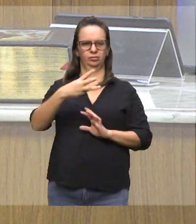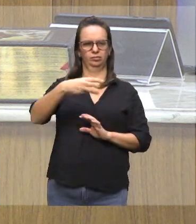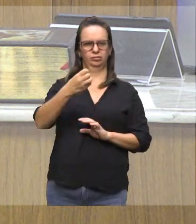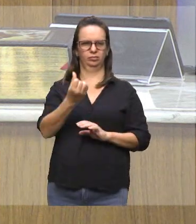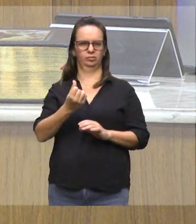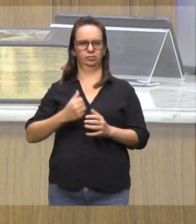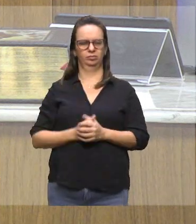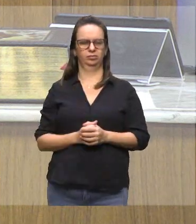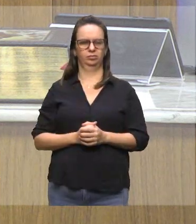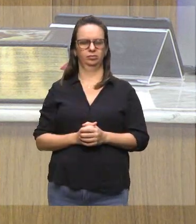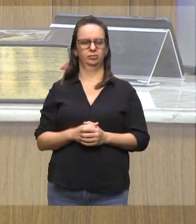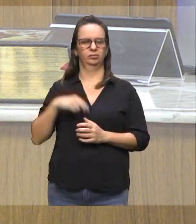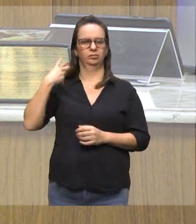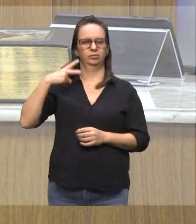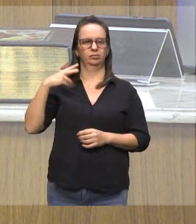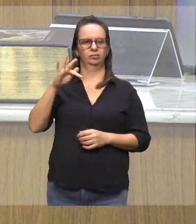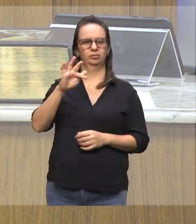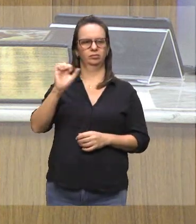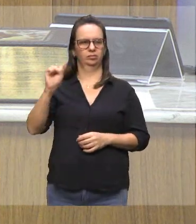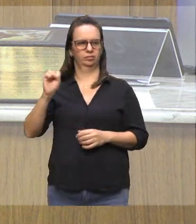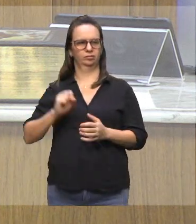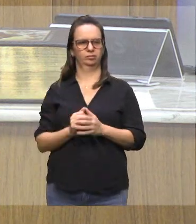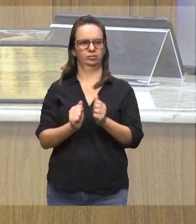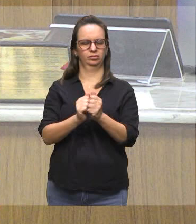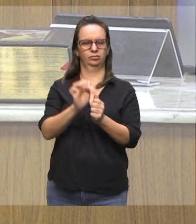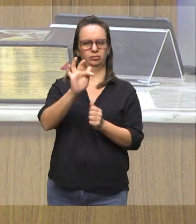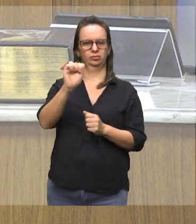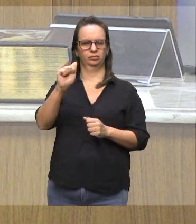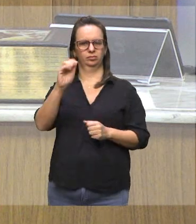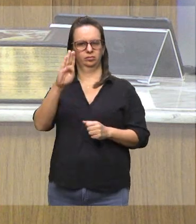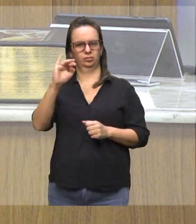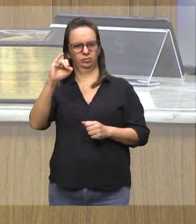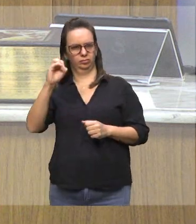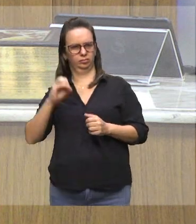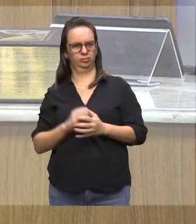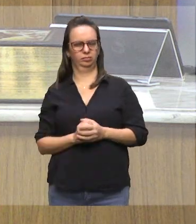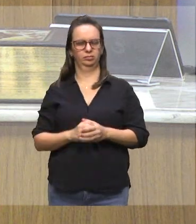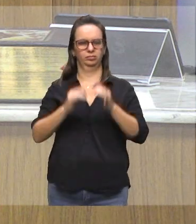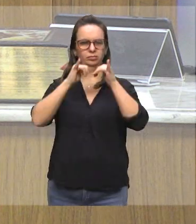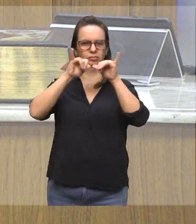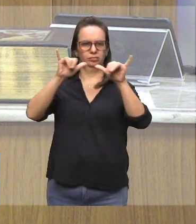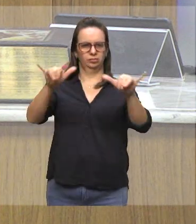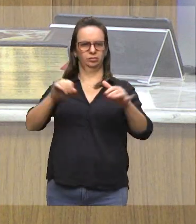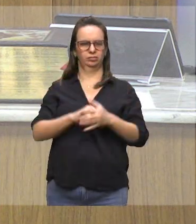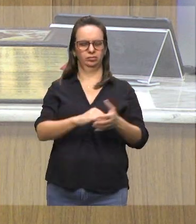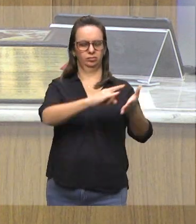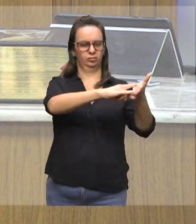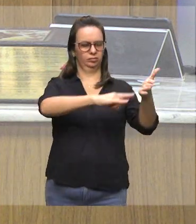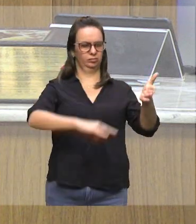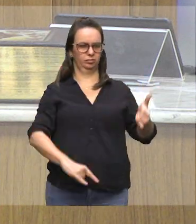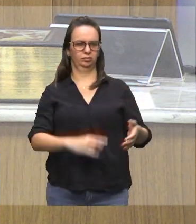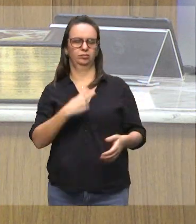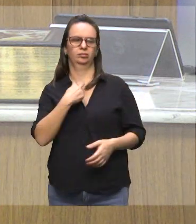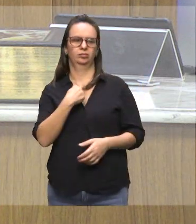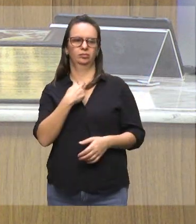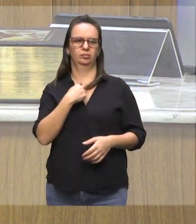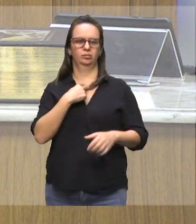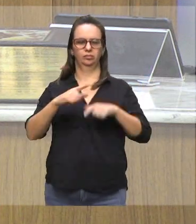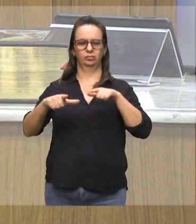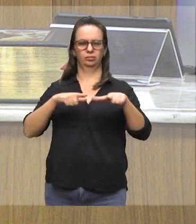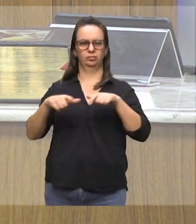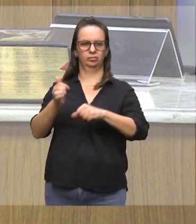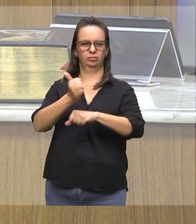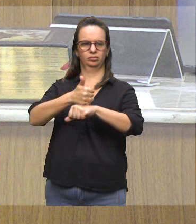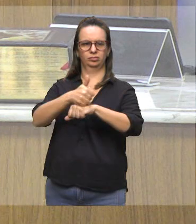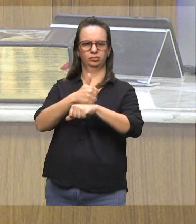do vereador Fernando Circa e Fábio Alex Nunes, determina a publicação do currículo de todos os ocupantes de cargos comissionados vinculados à